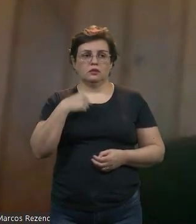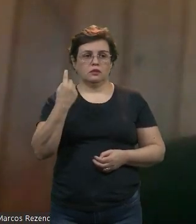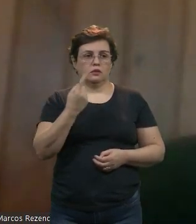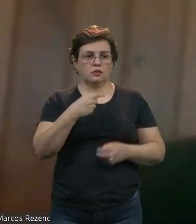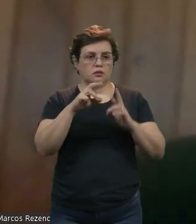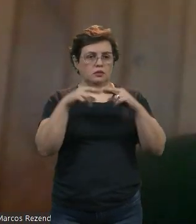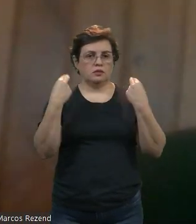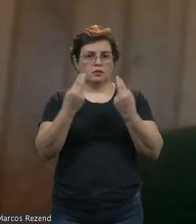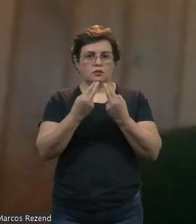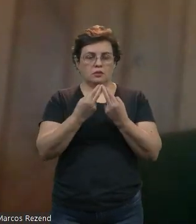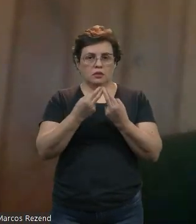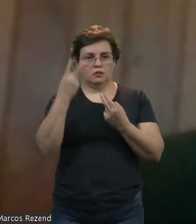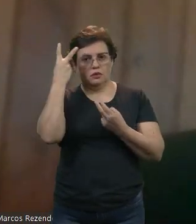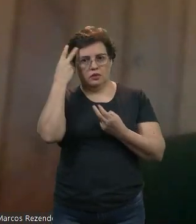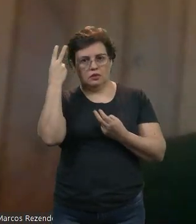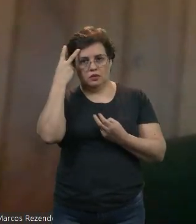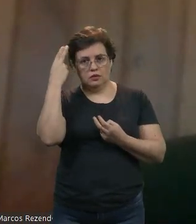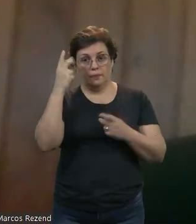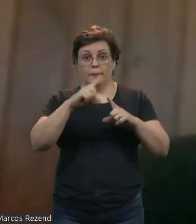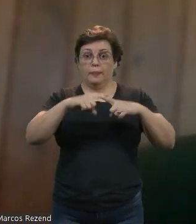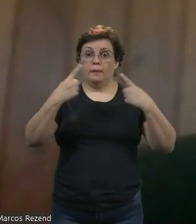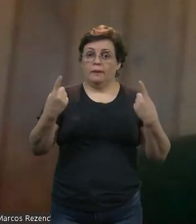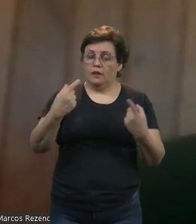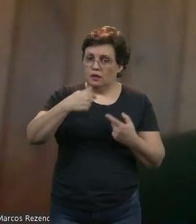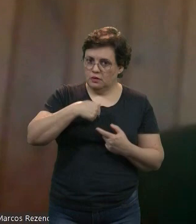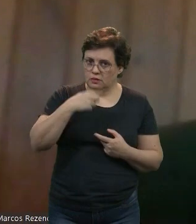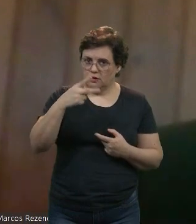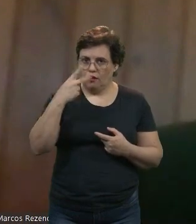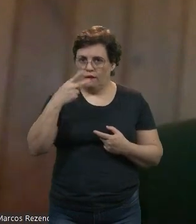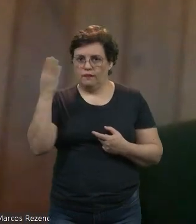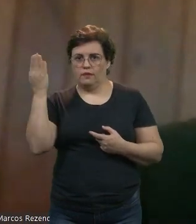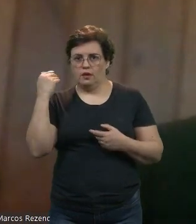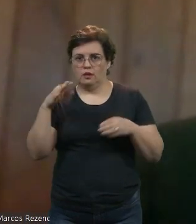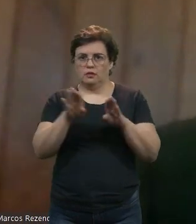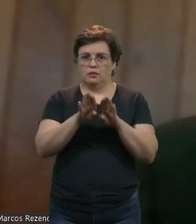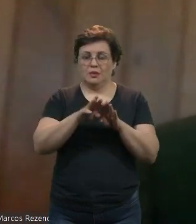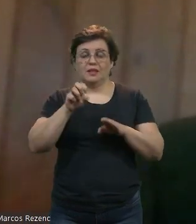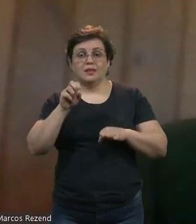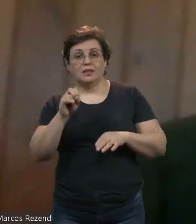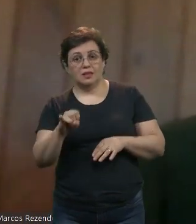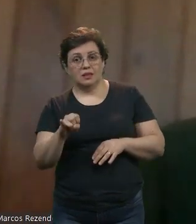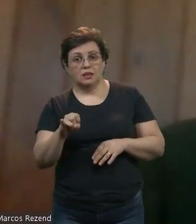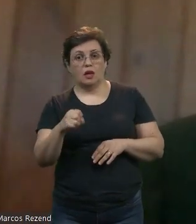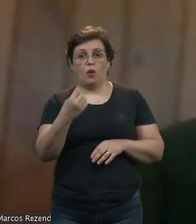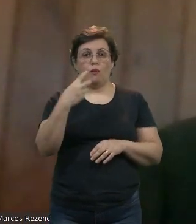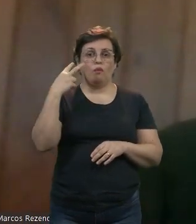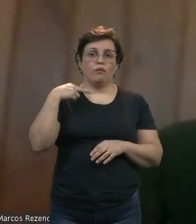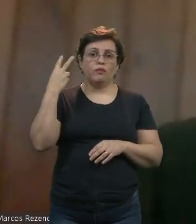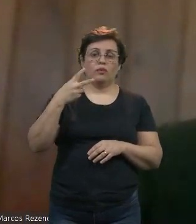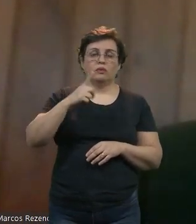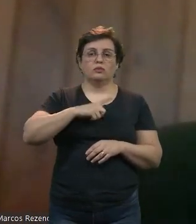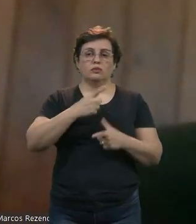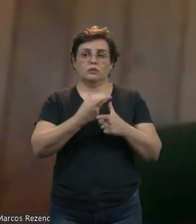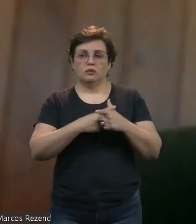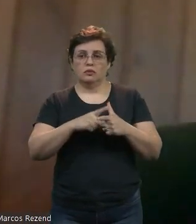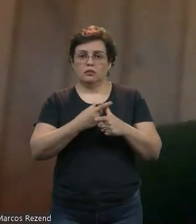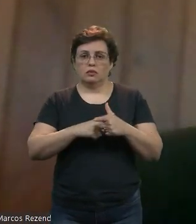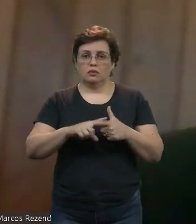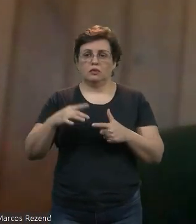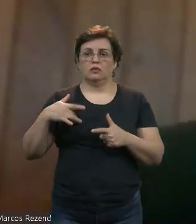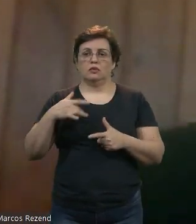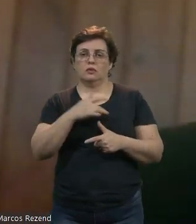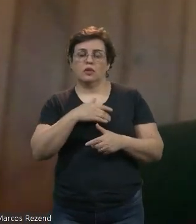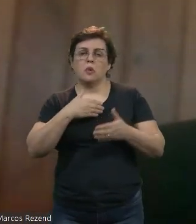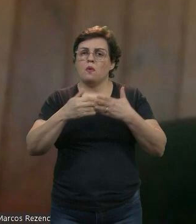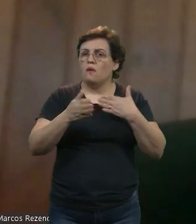sessões ordinárias. Eu disse a respeito de eventualmente um problema de saúde, é que qualquer um de